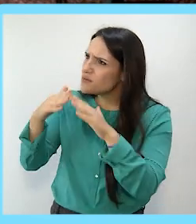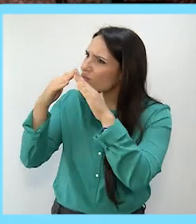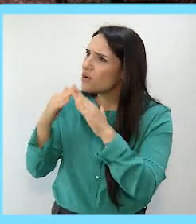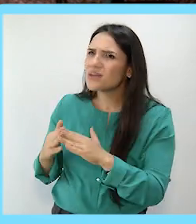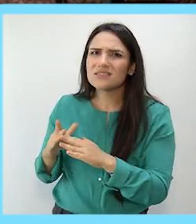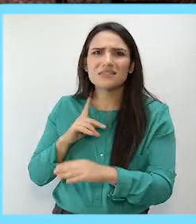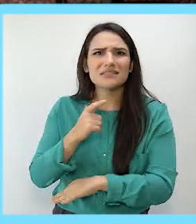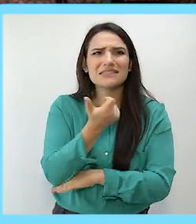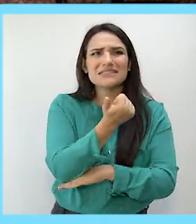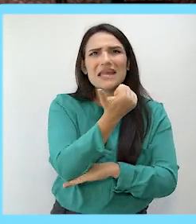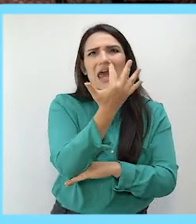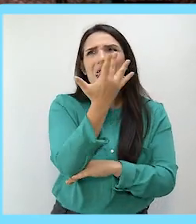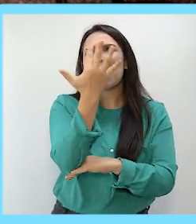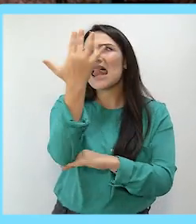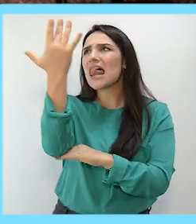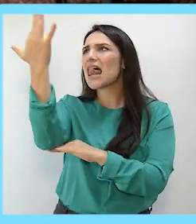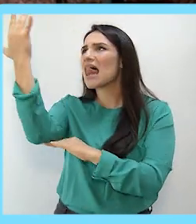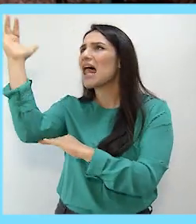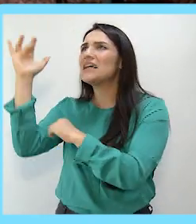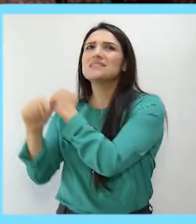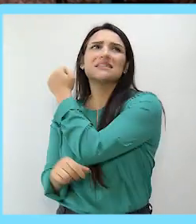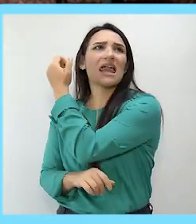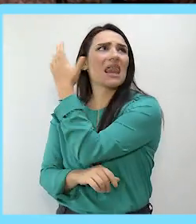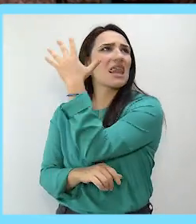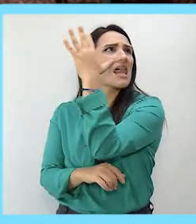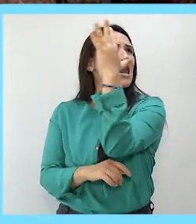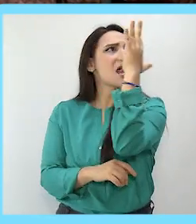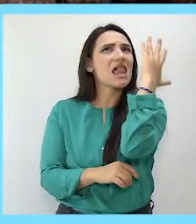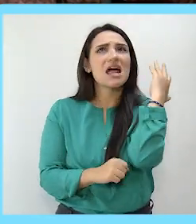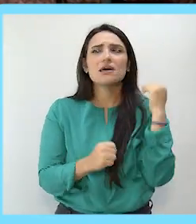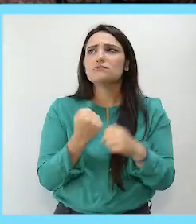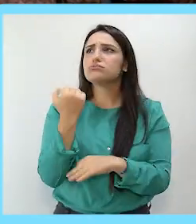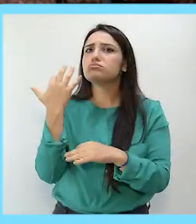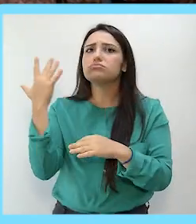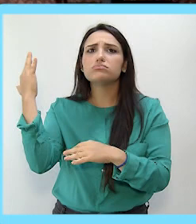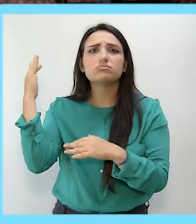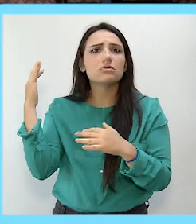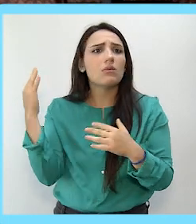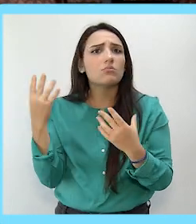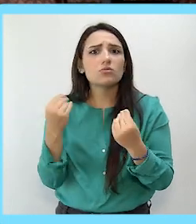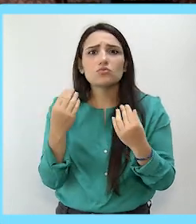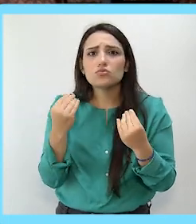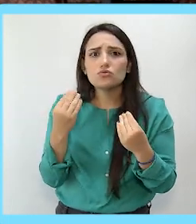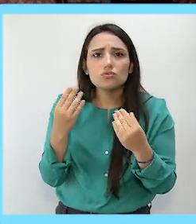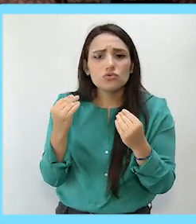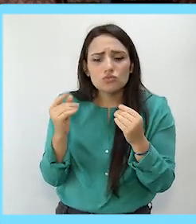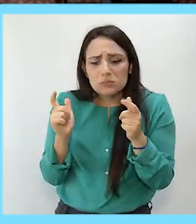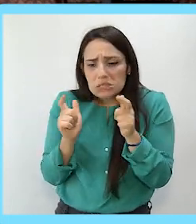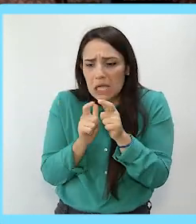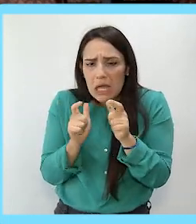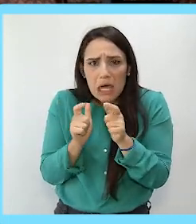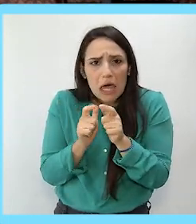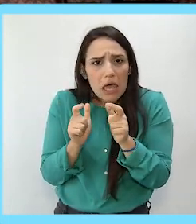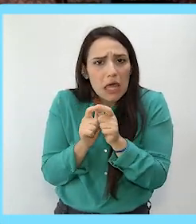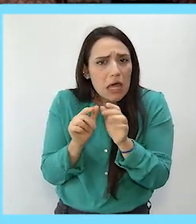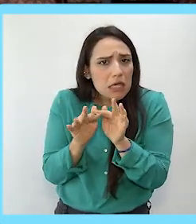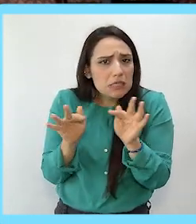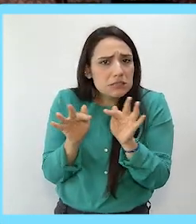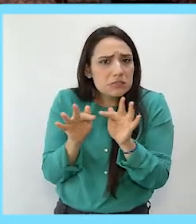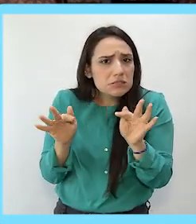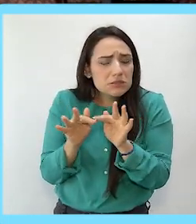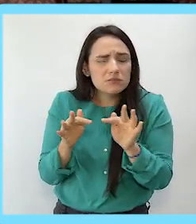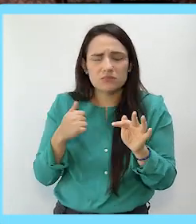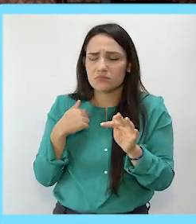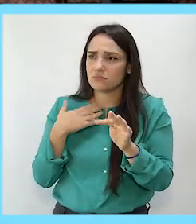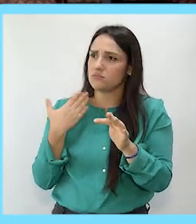mata gigantesca. Então, assim, foi uma aventura assustadora, né? Porque a cidade era muito, muito, muito acanhada, muito